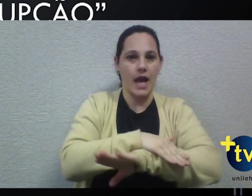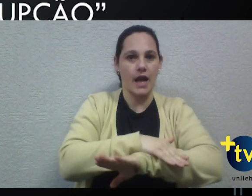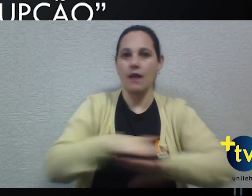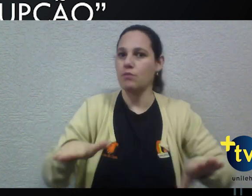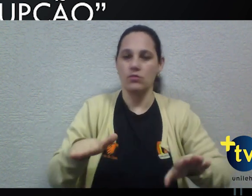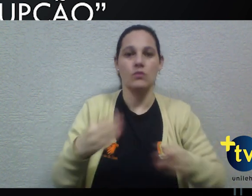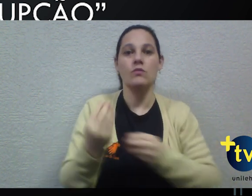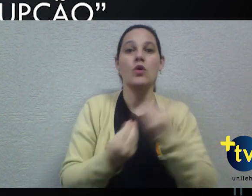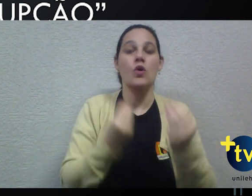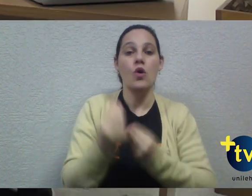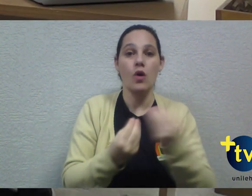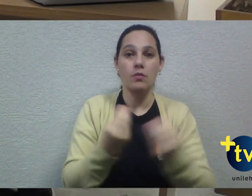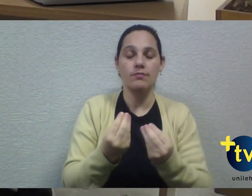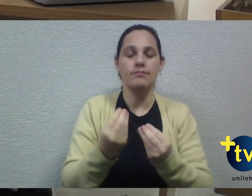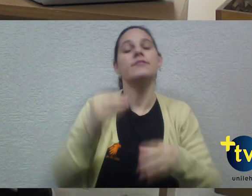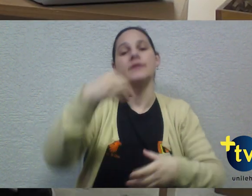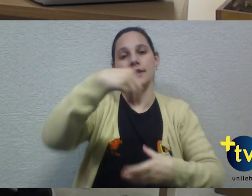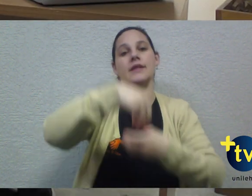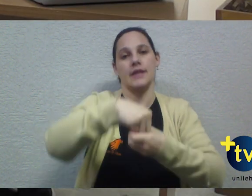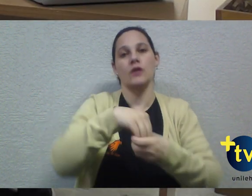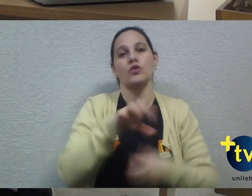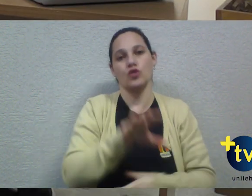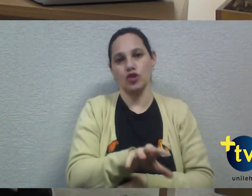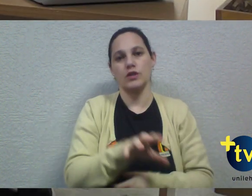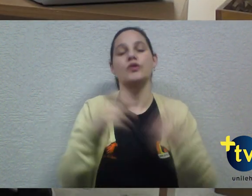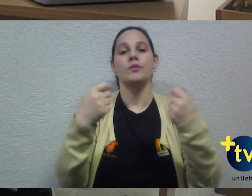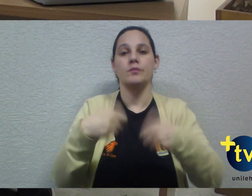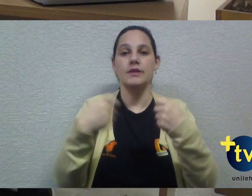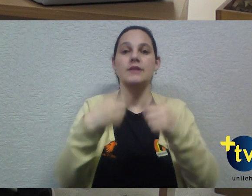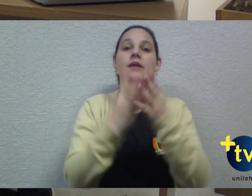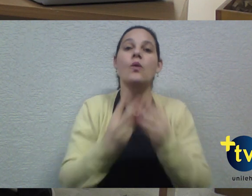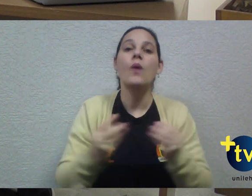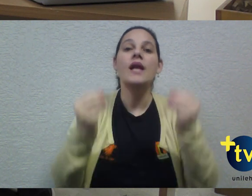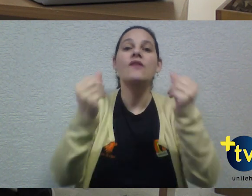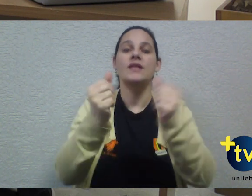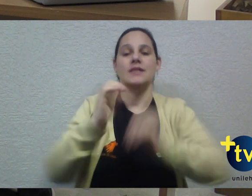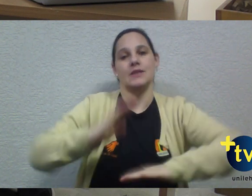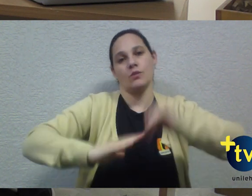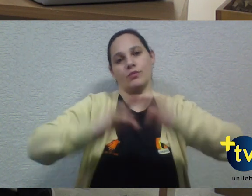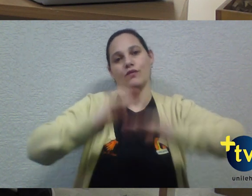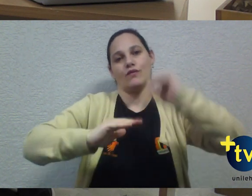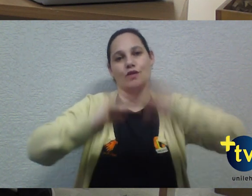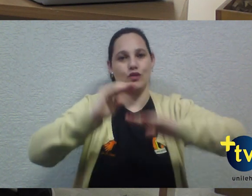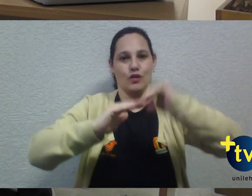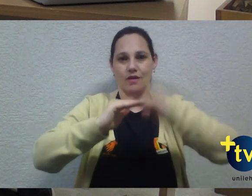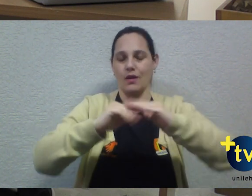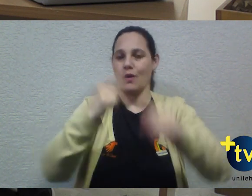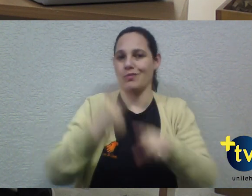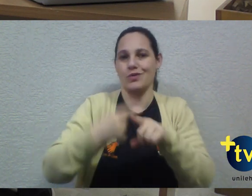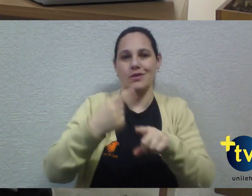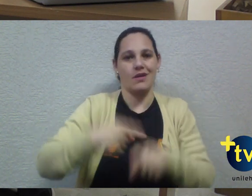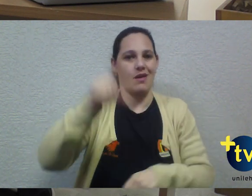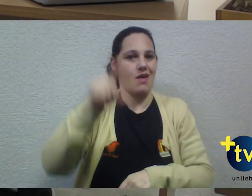anticorrupção. E dentro disso, finaliza os principais requisitos e qualificações que